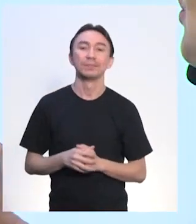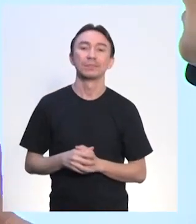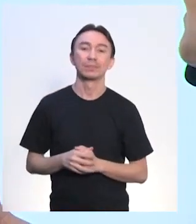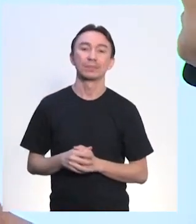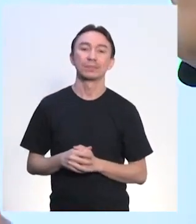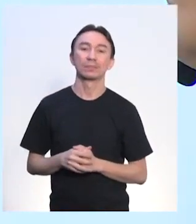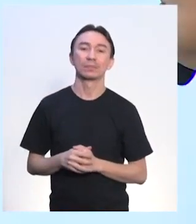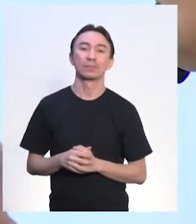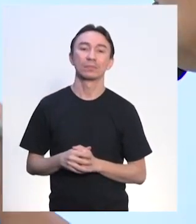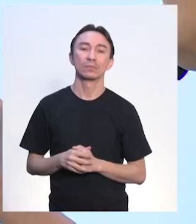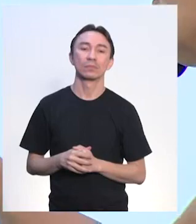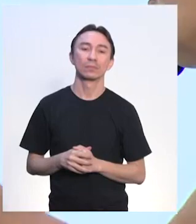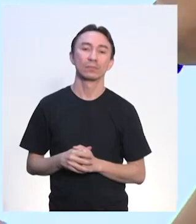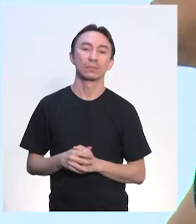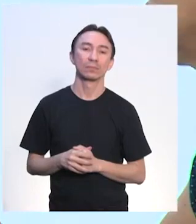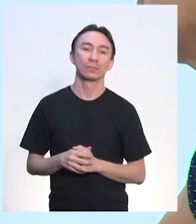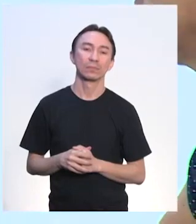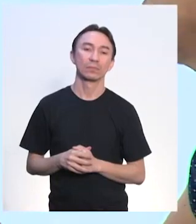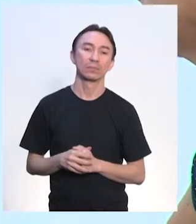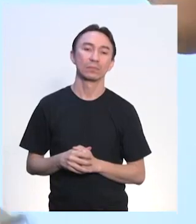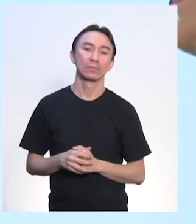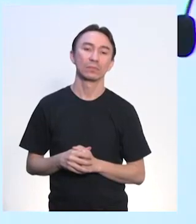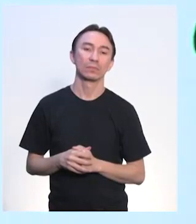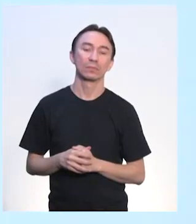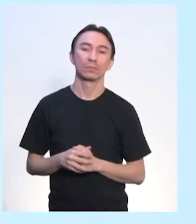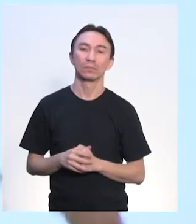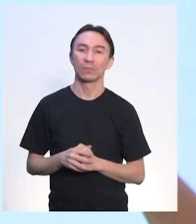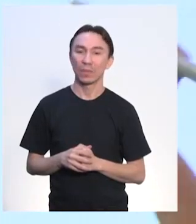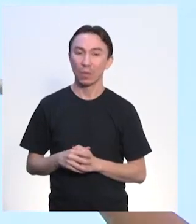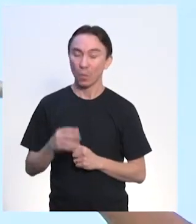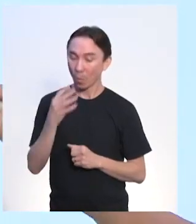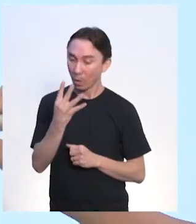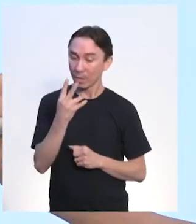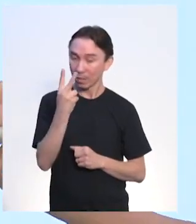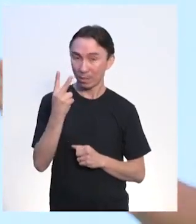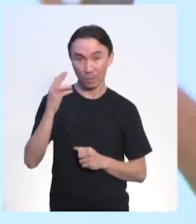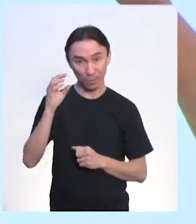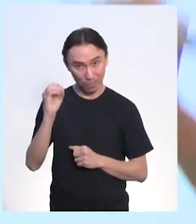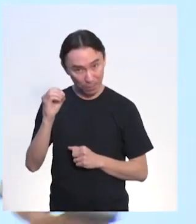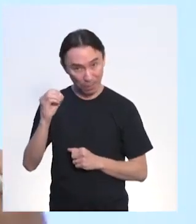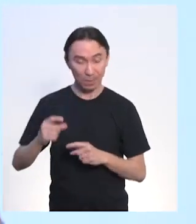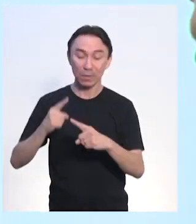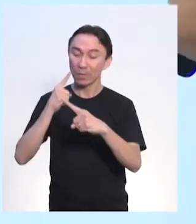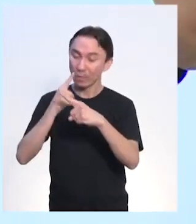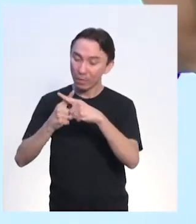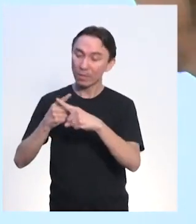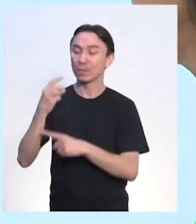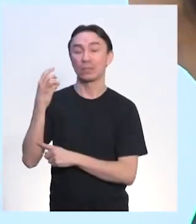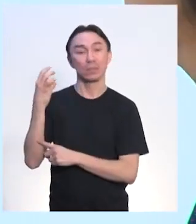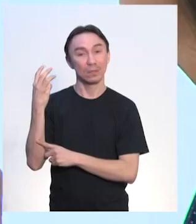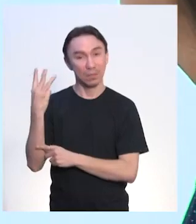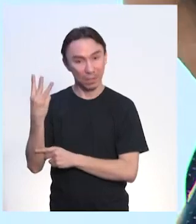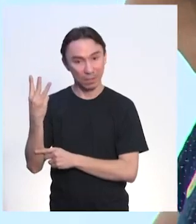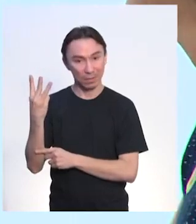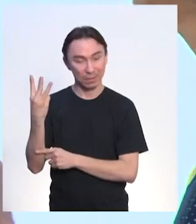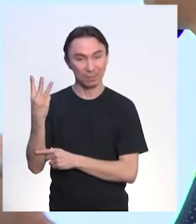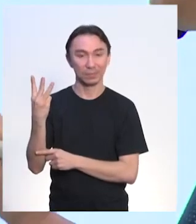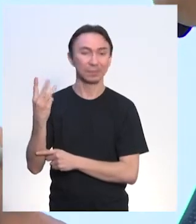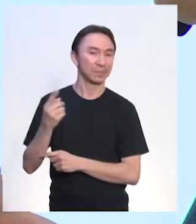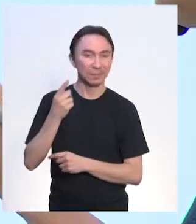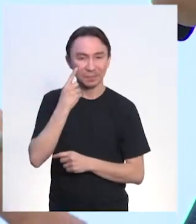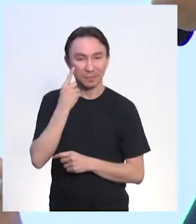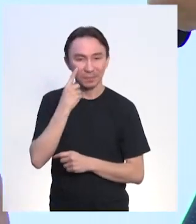0. 2 vezes 1, 2. 2 vezes 2, 4. E 420 vezes